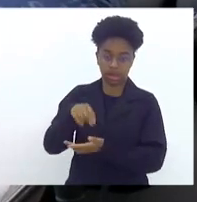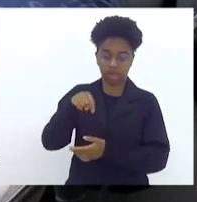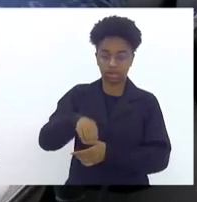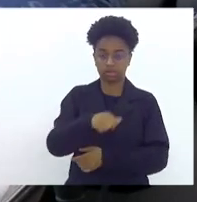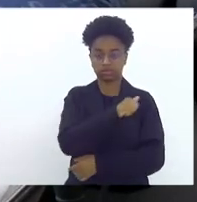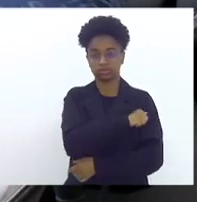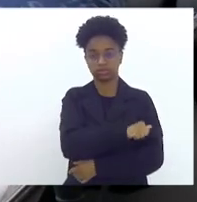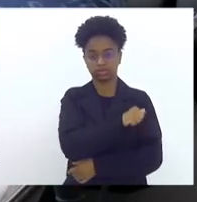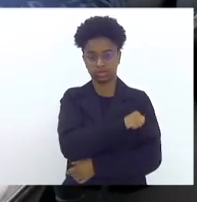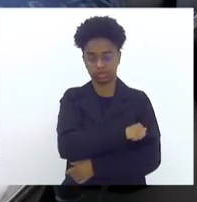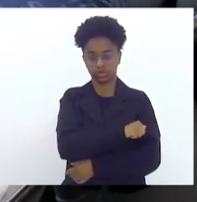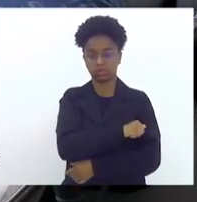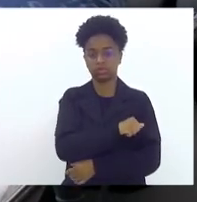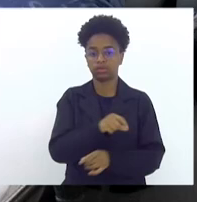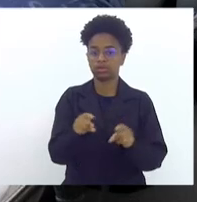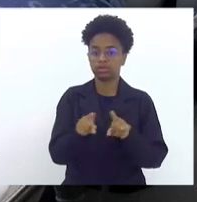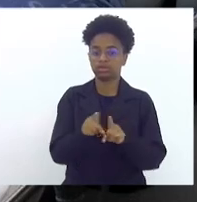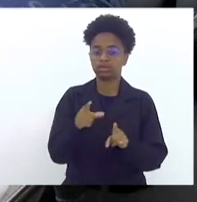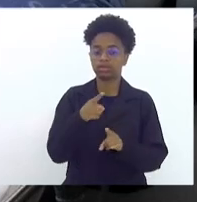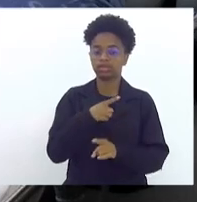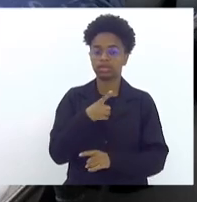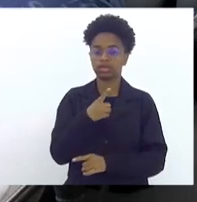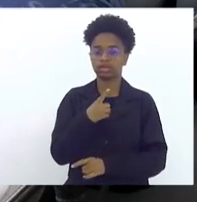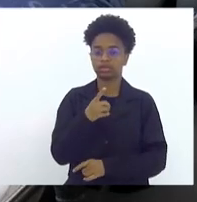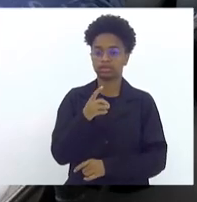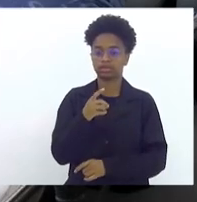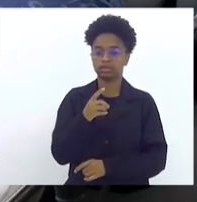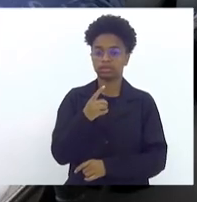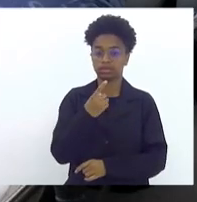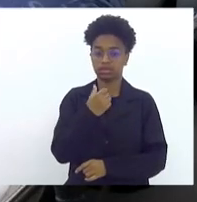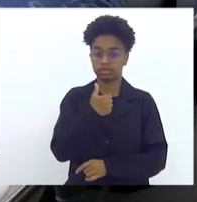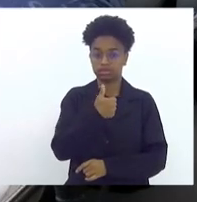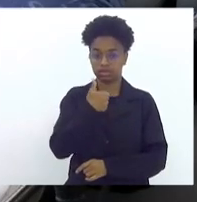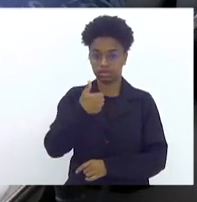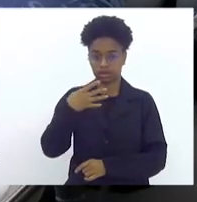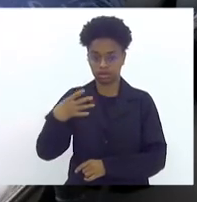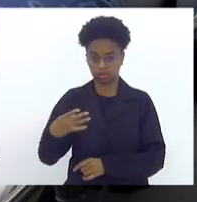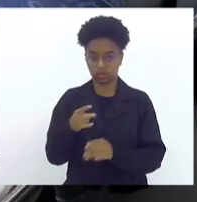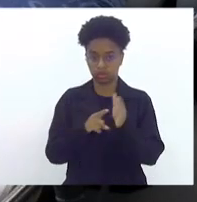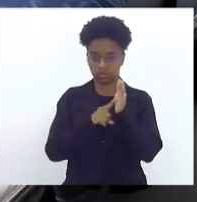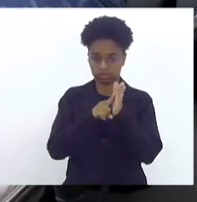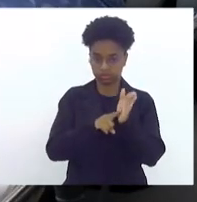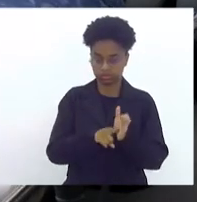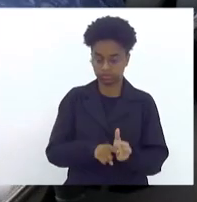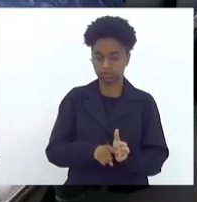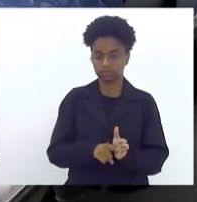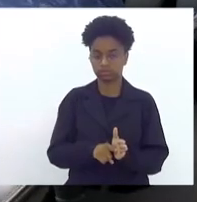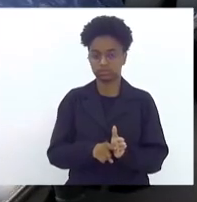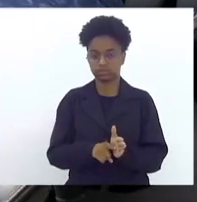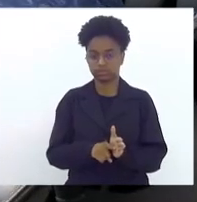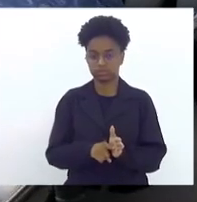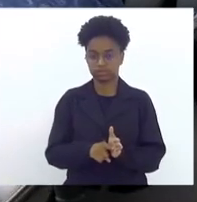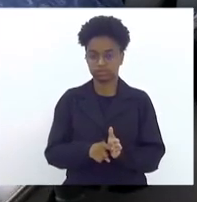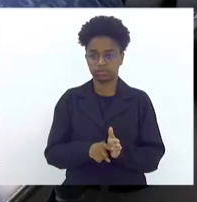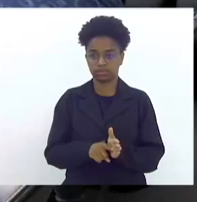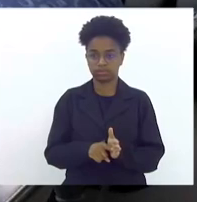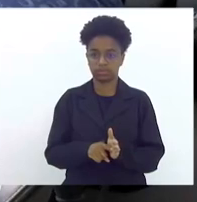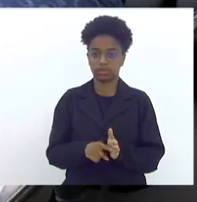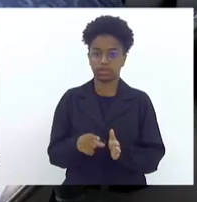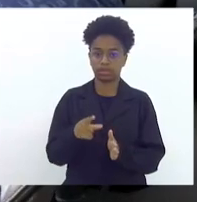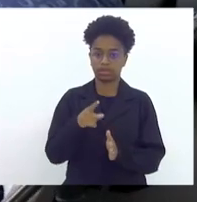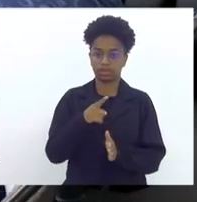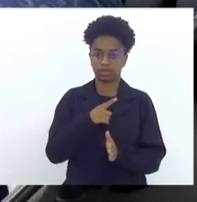Janeiro inteiro nós tivemos sempre casos 114 casos investigados que é mesmo metodologia 114 casos